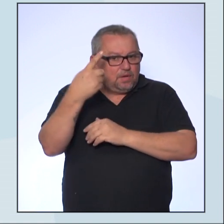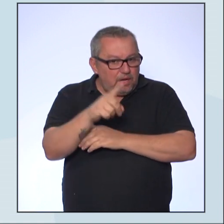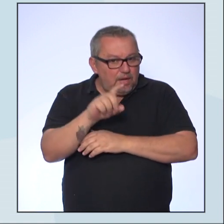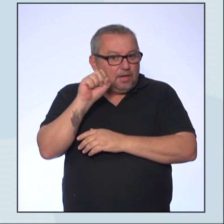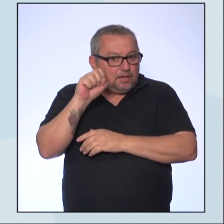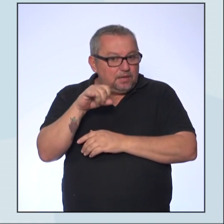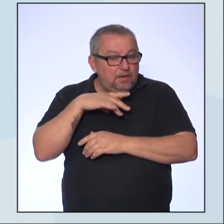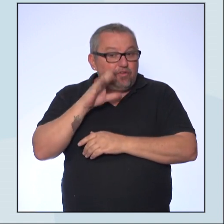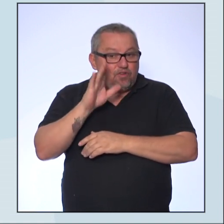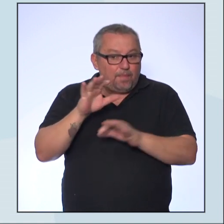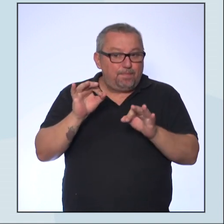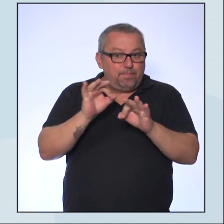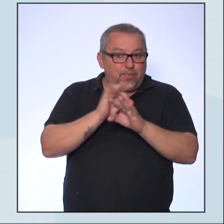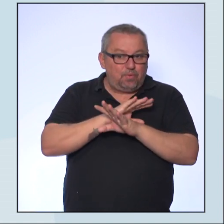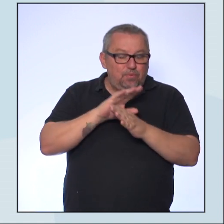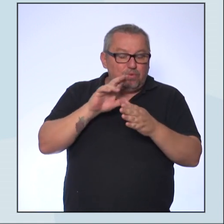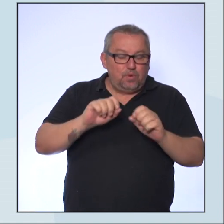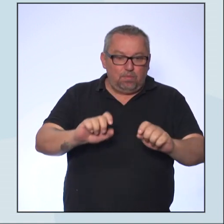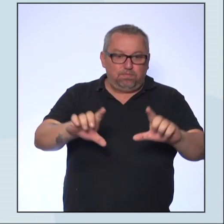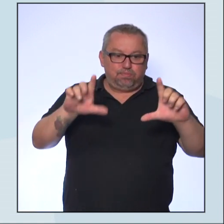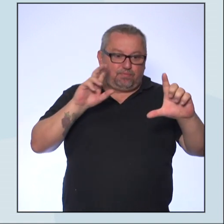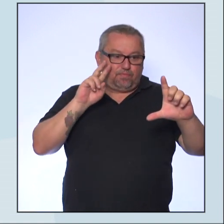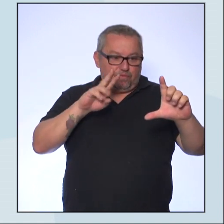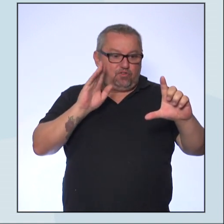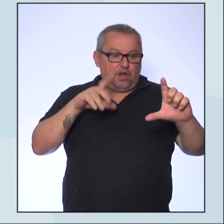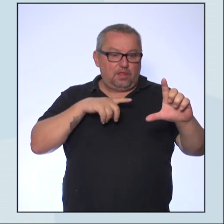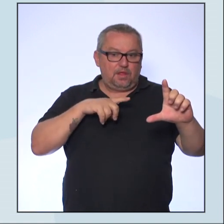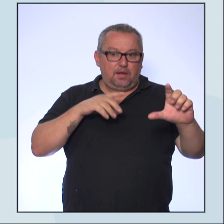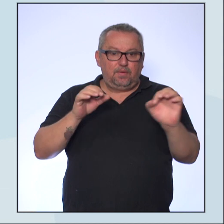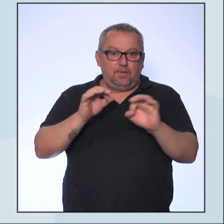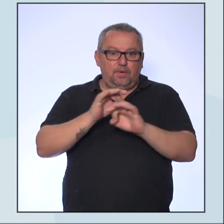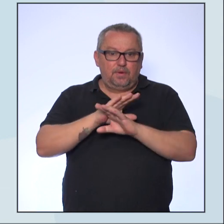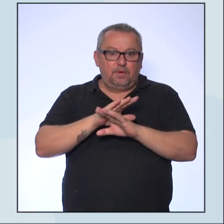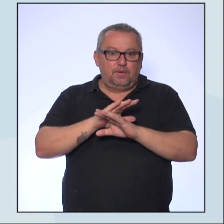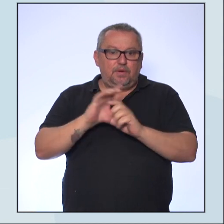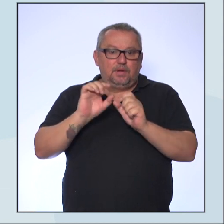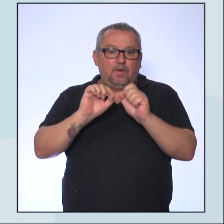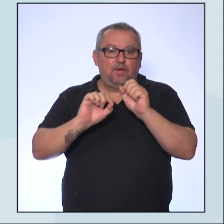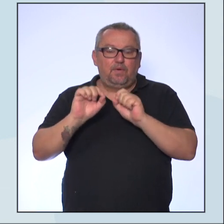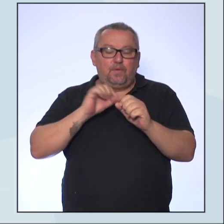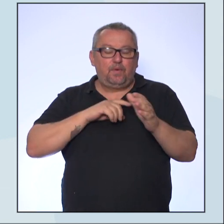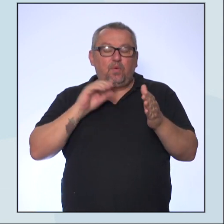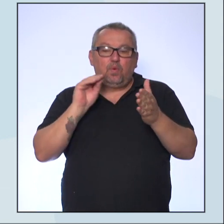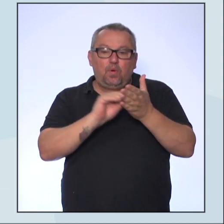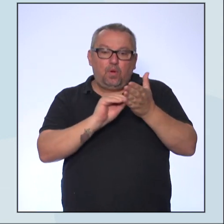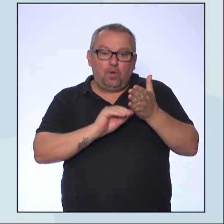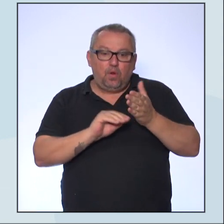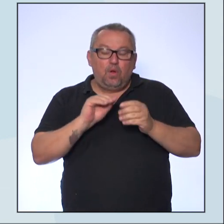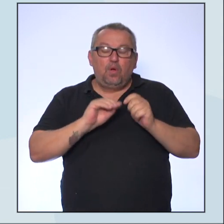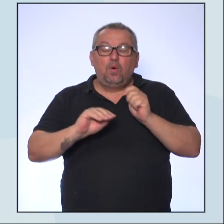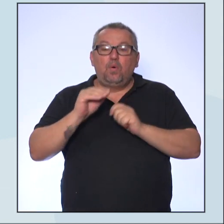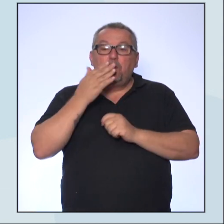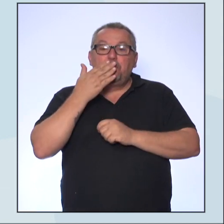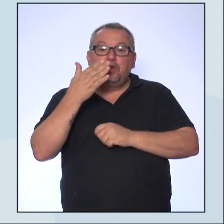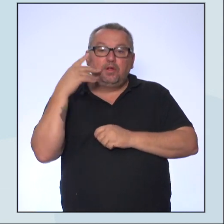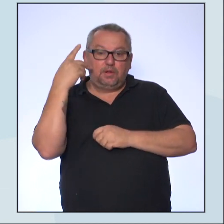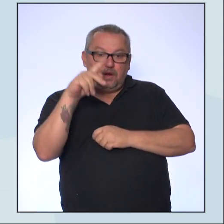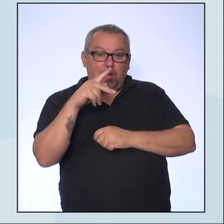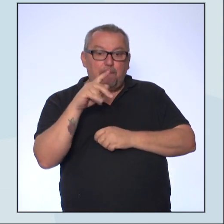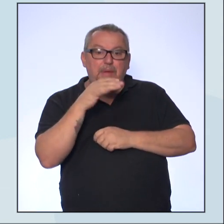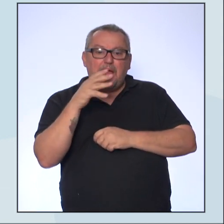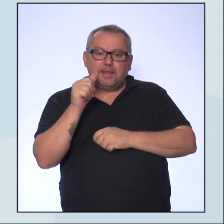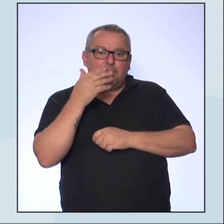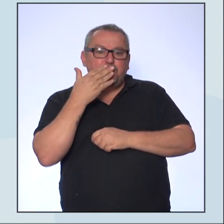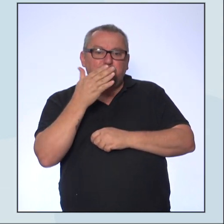já for cadastrado, aí o que, que eu faço? Eu registro o pedido das peças. Então eu sigo, né,